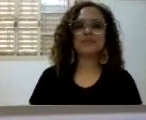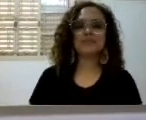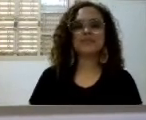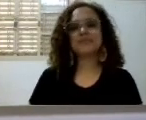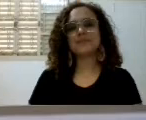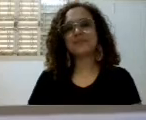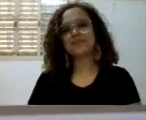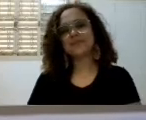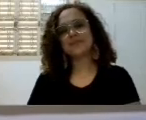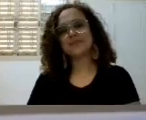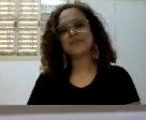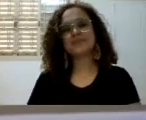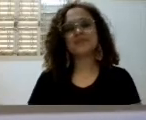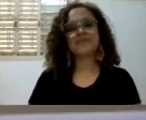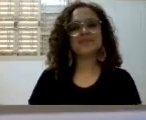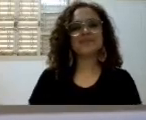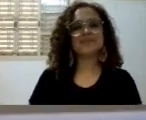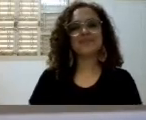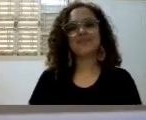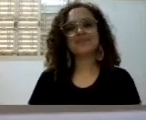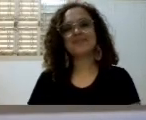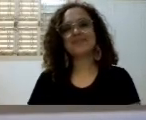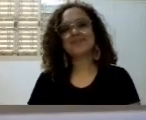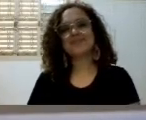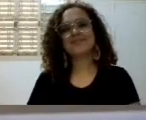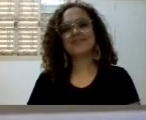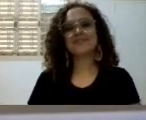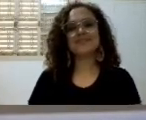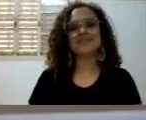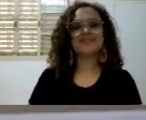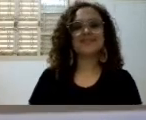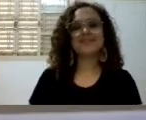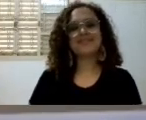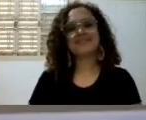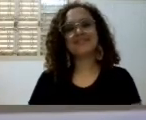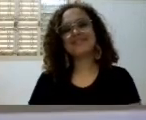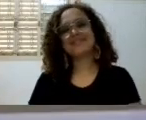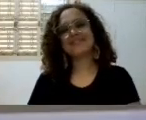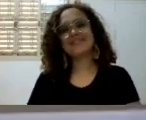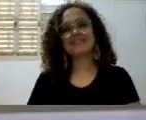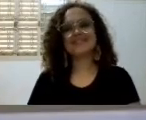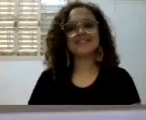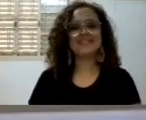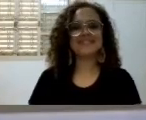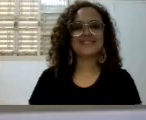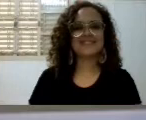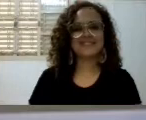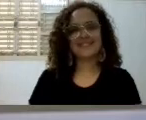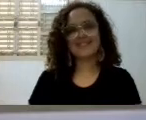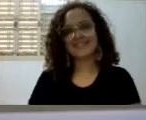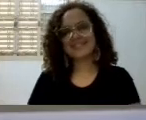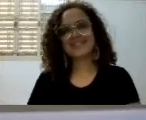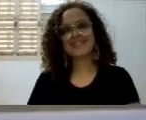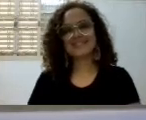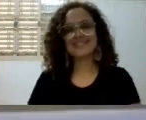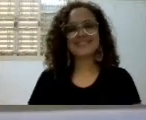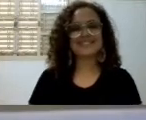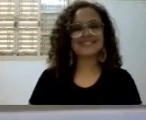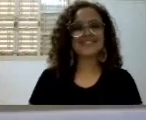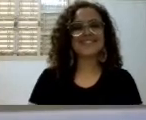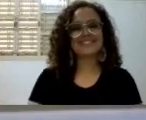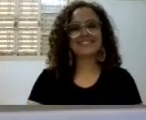pelo chão, sereia menininha quando dorme, sereia põe a mão